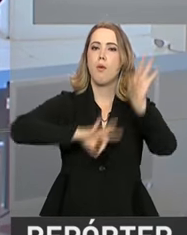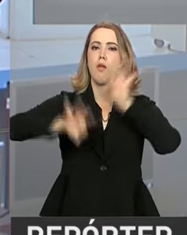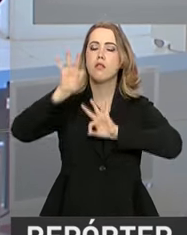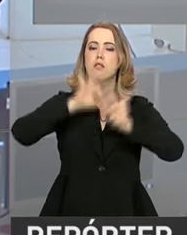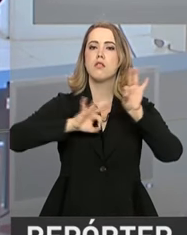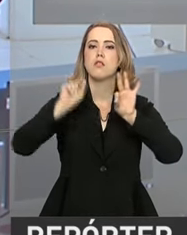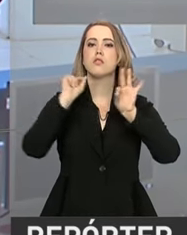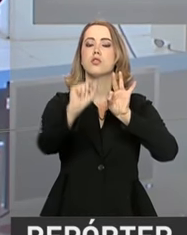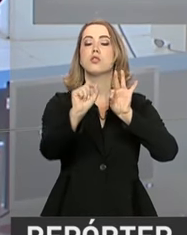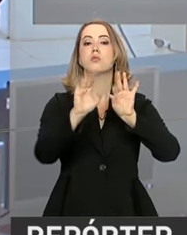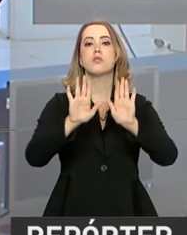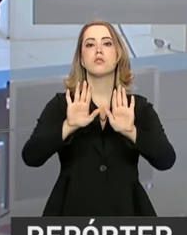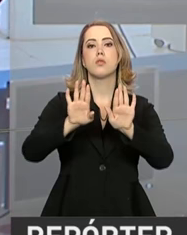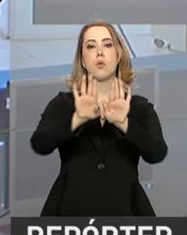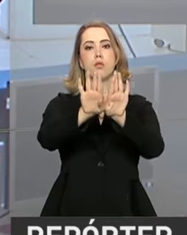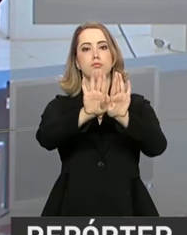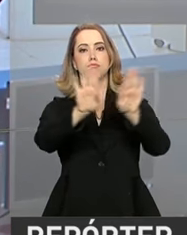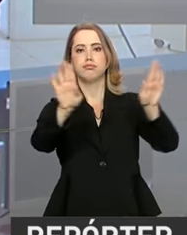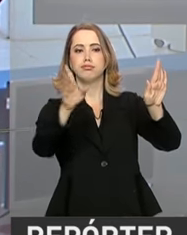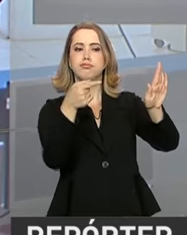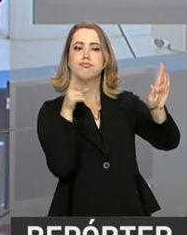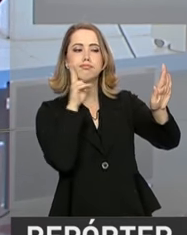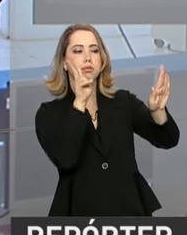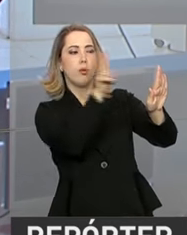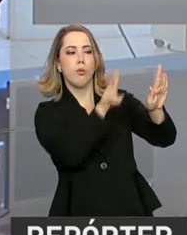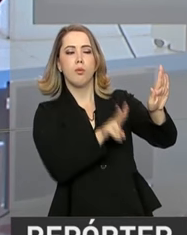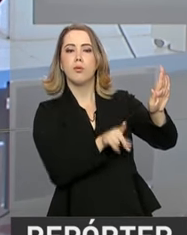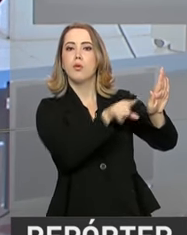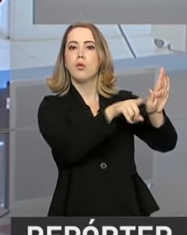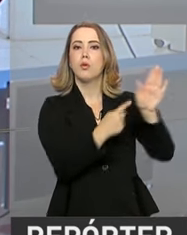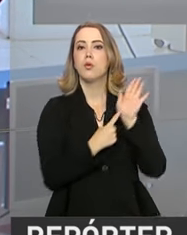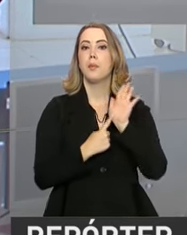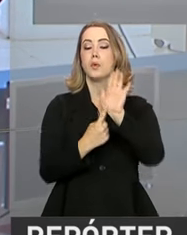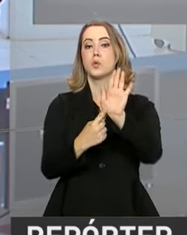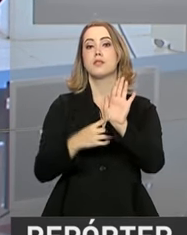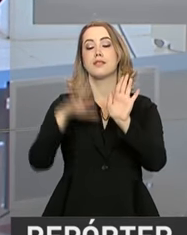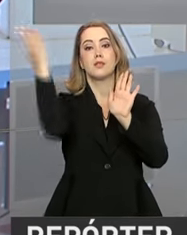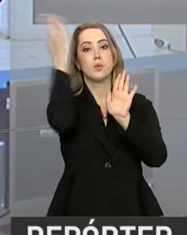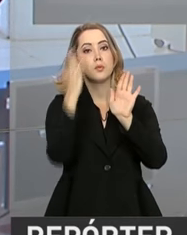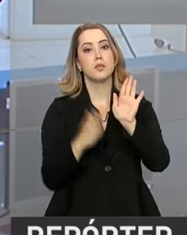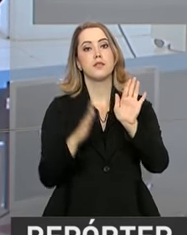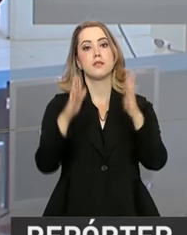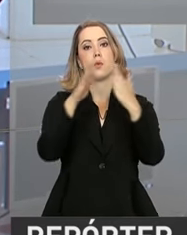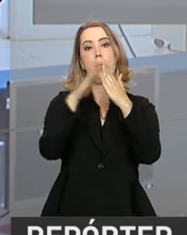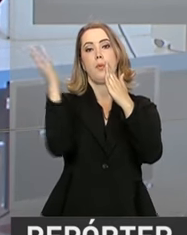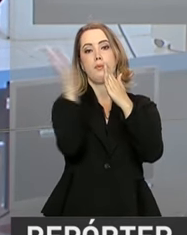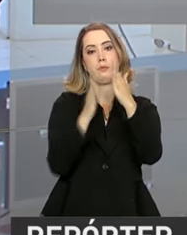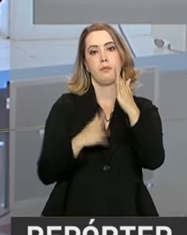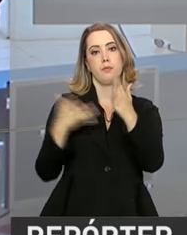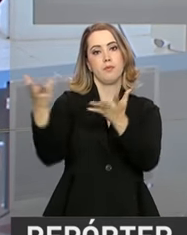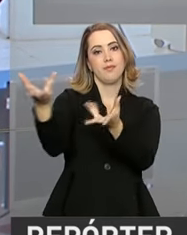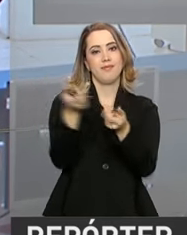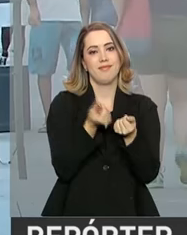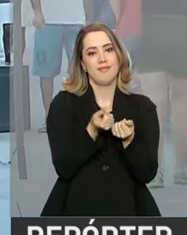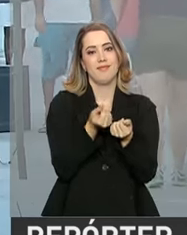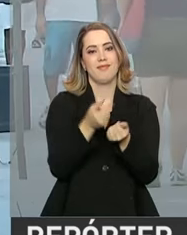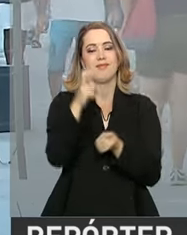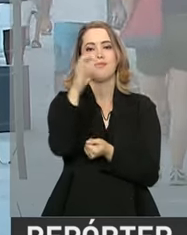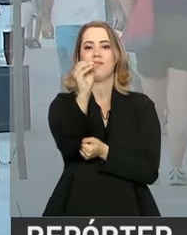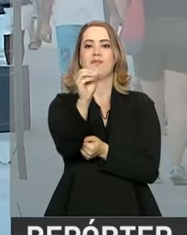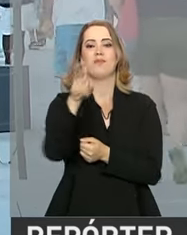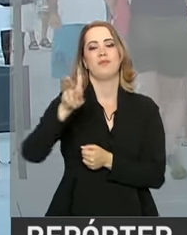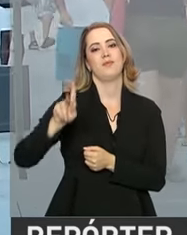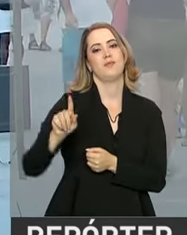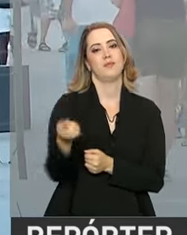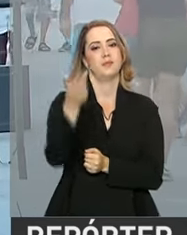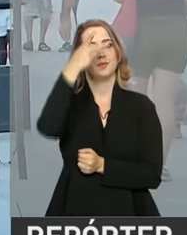Vitrine do país durante os jogos olímpicos e paralímpicos Rio 2016 a casa Brasil recebeu mais de 500.000 visitantes